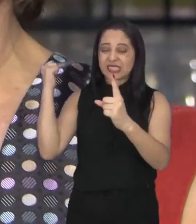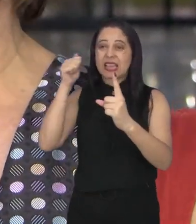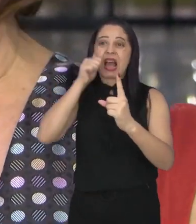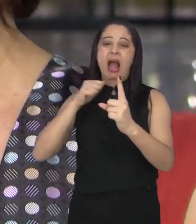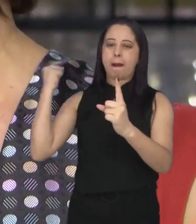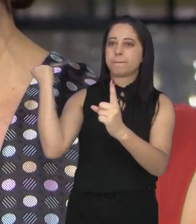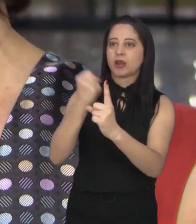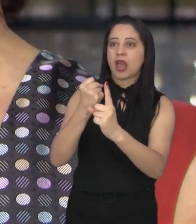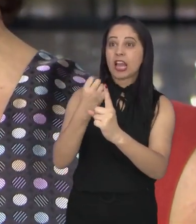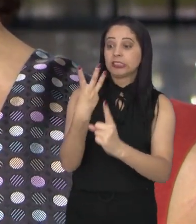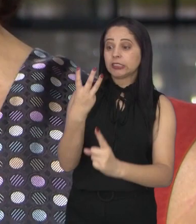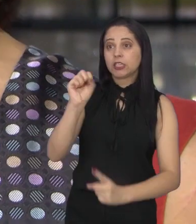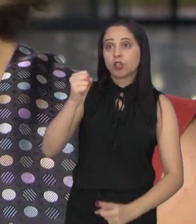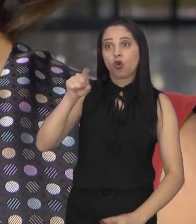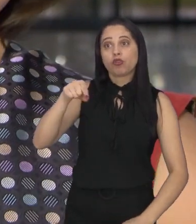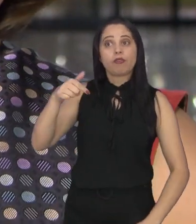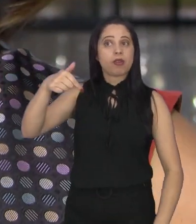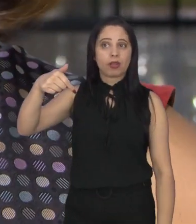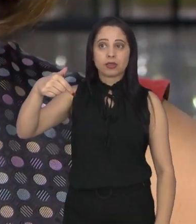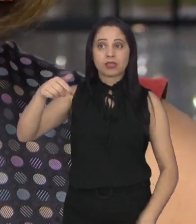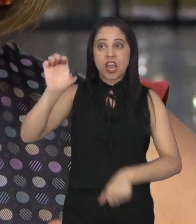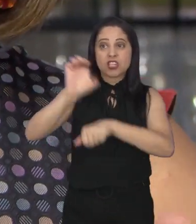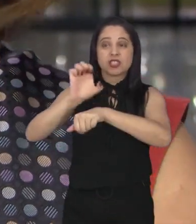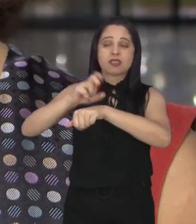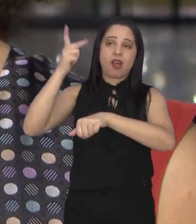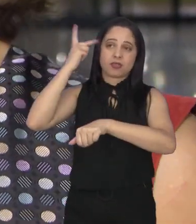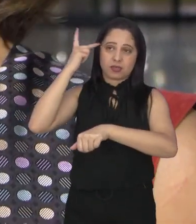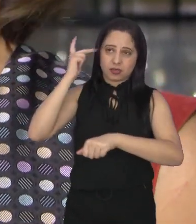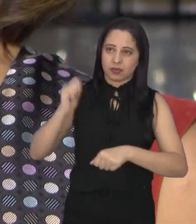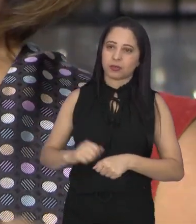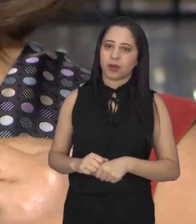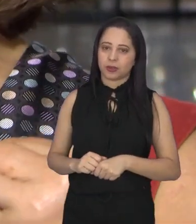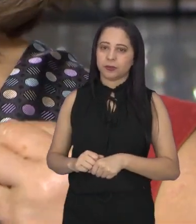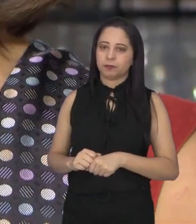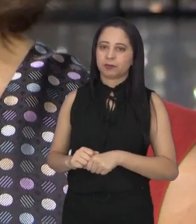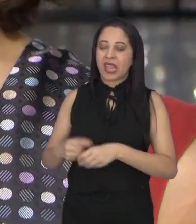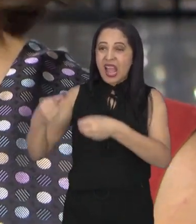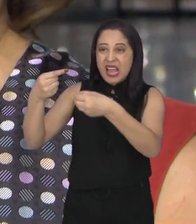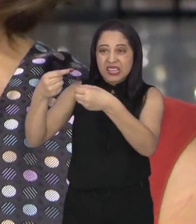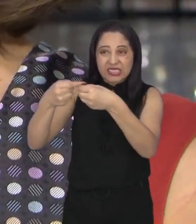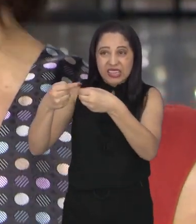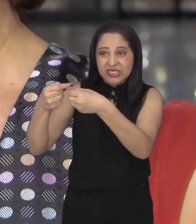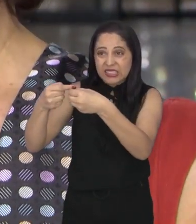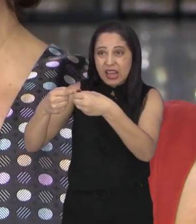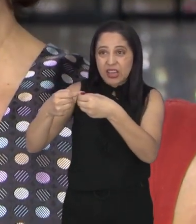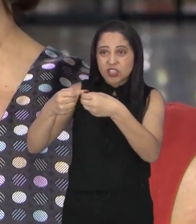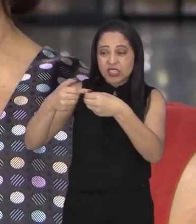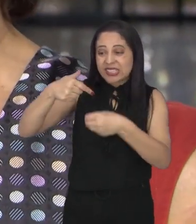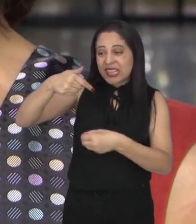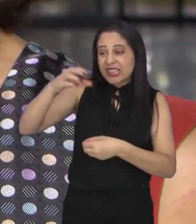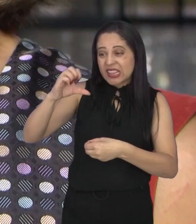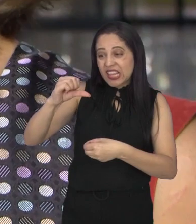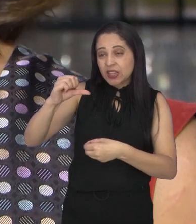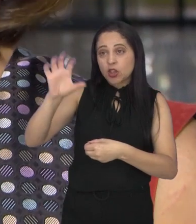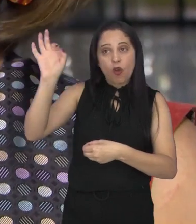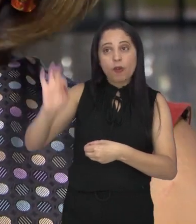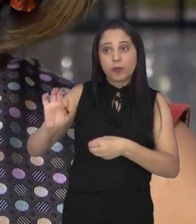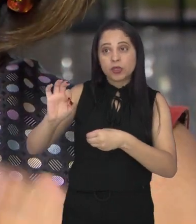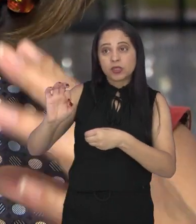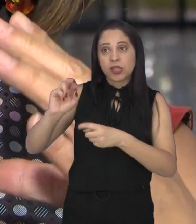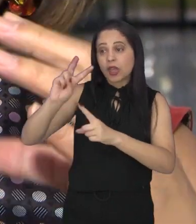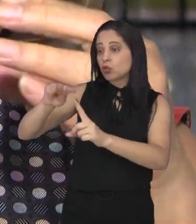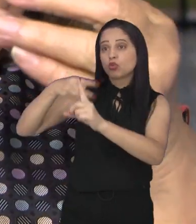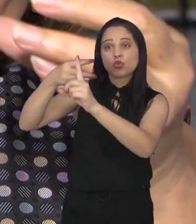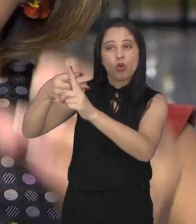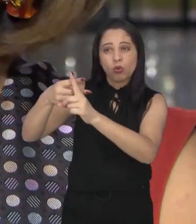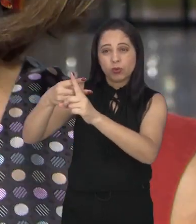38,7% no estado de São Paulo, né? No interior, teve um aumento de 79%. Se você pegar